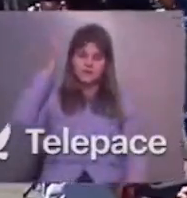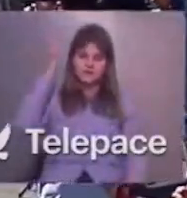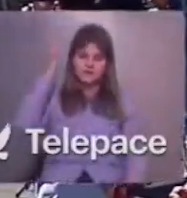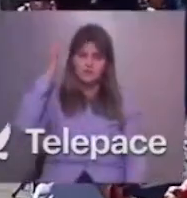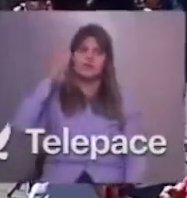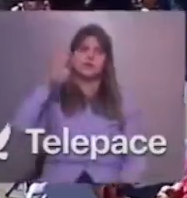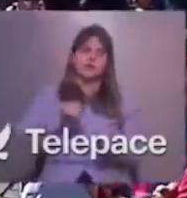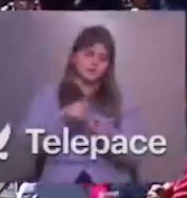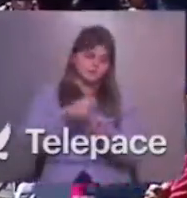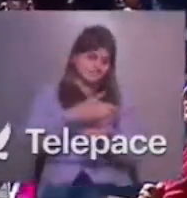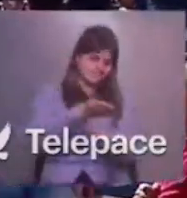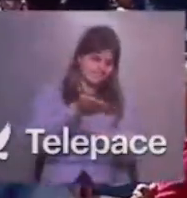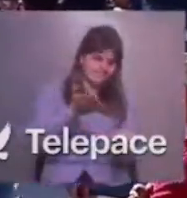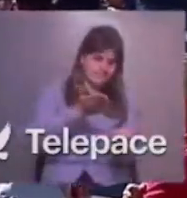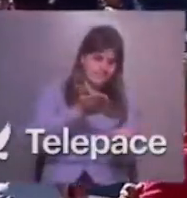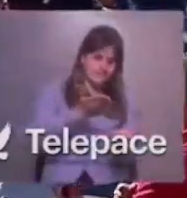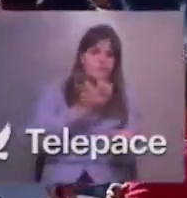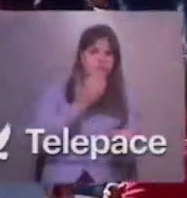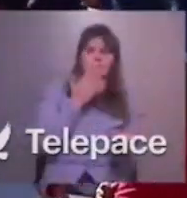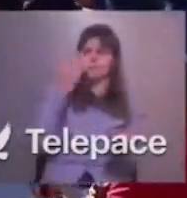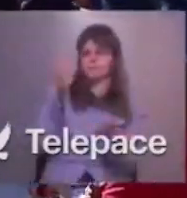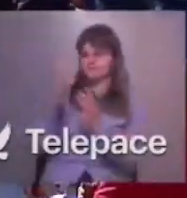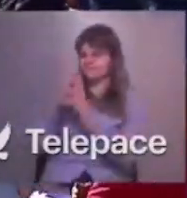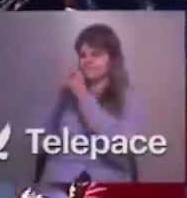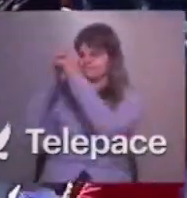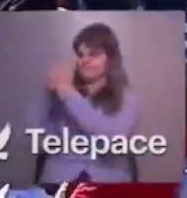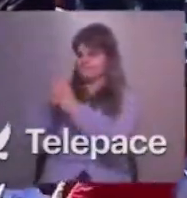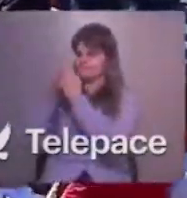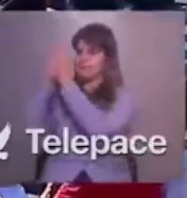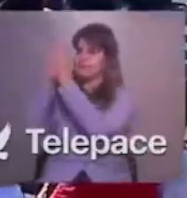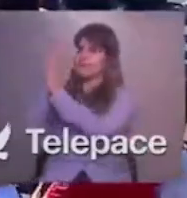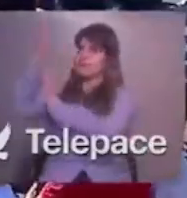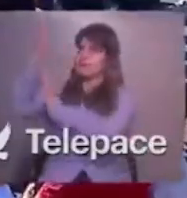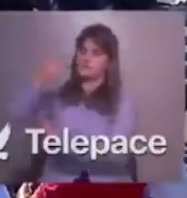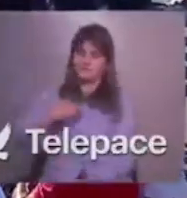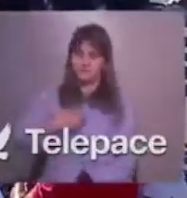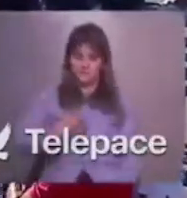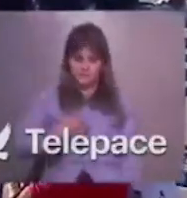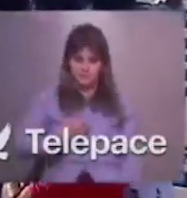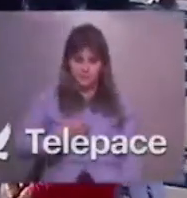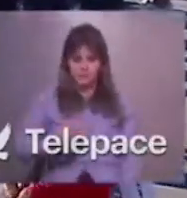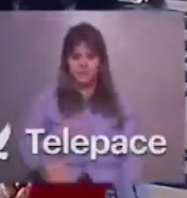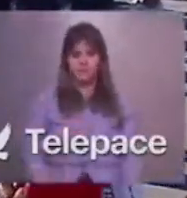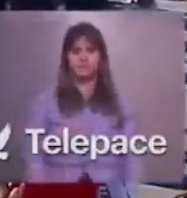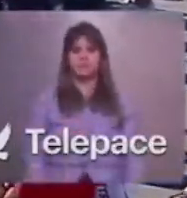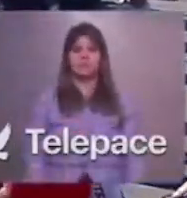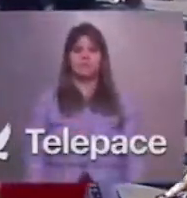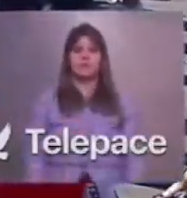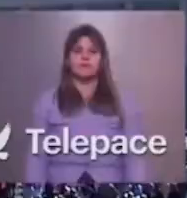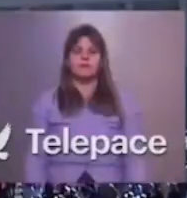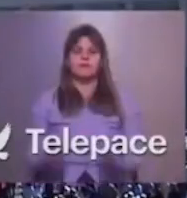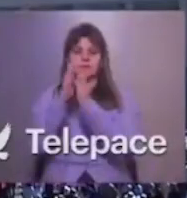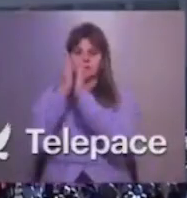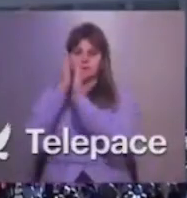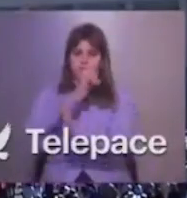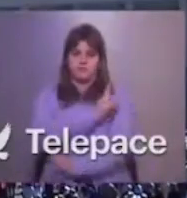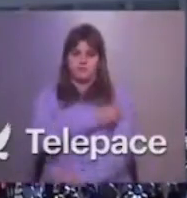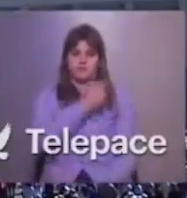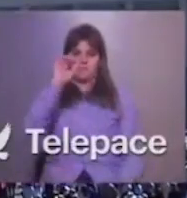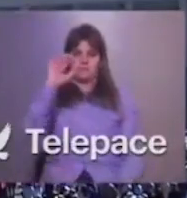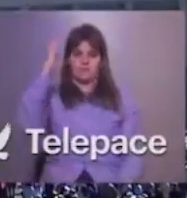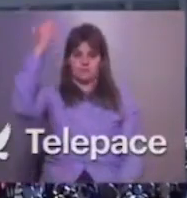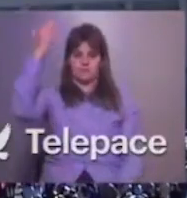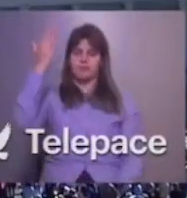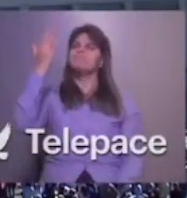e santos e a vós, irmãos, que rogueis por mim a Deus nosso Senhor. Deus